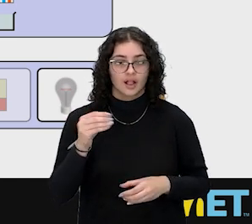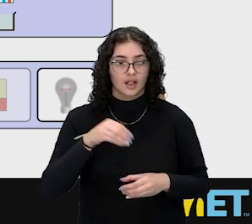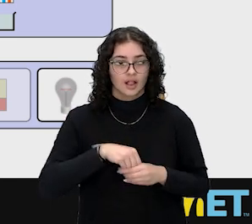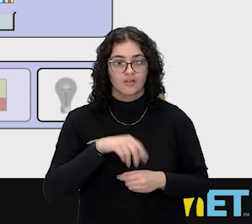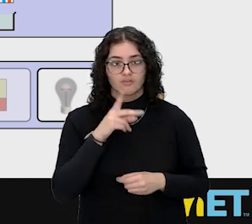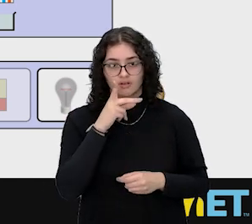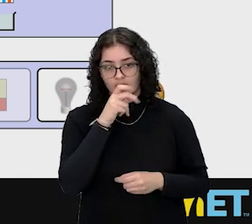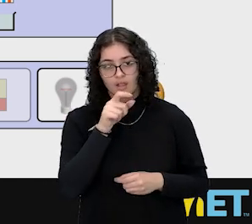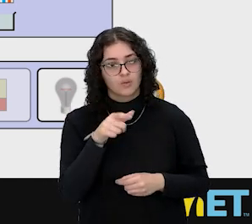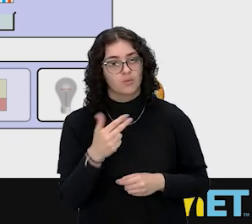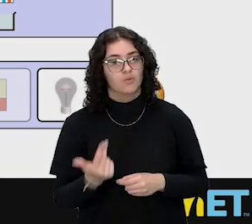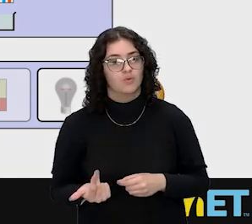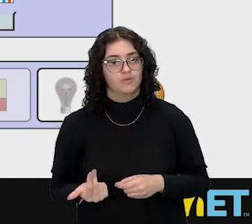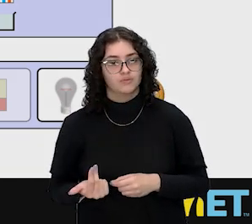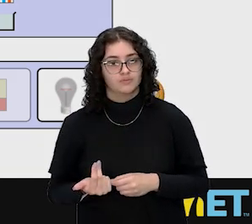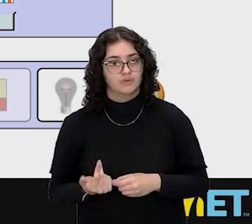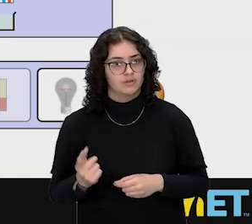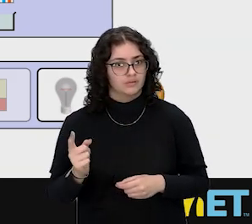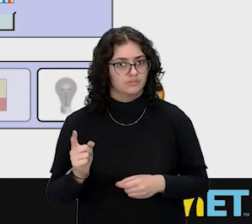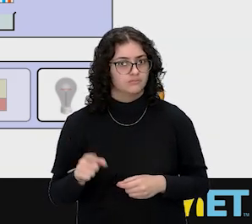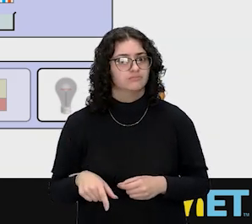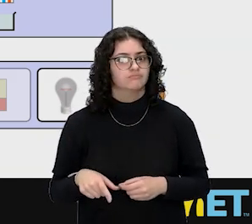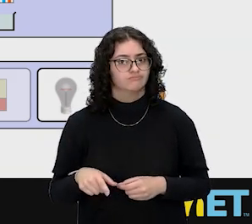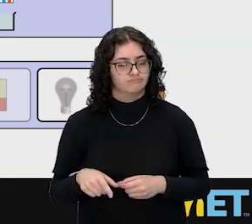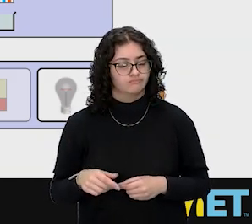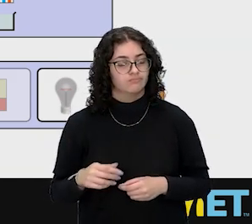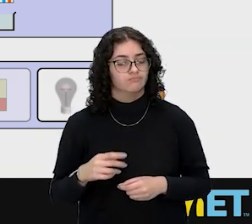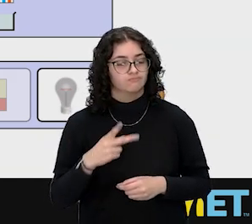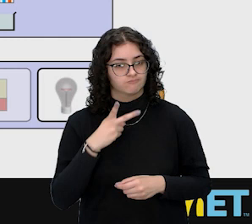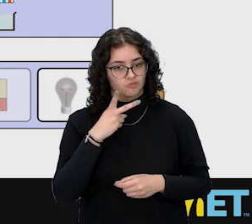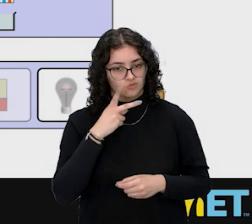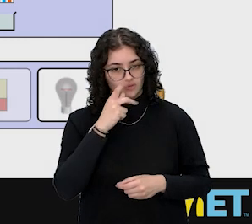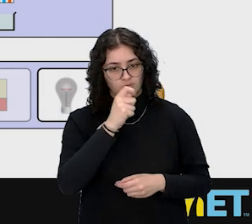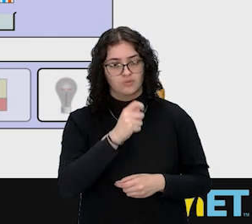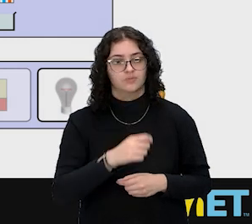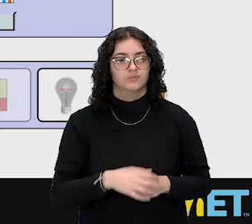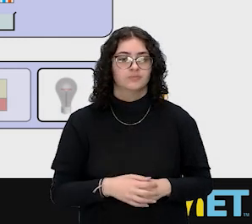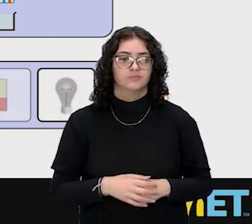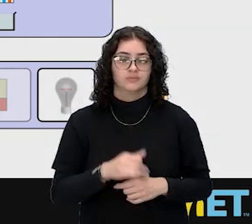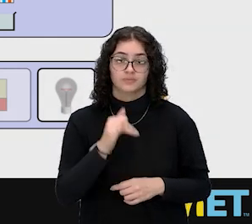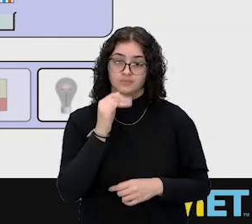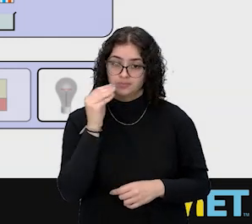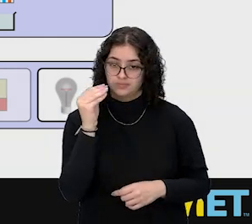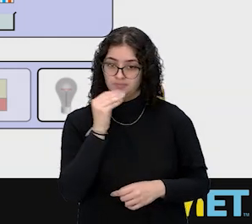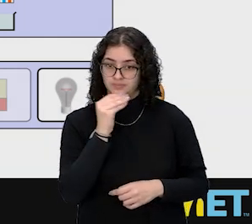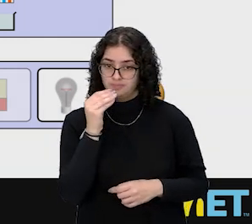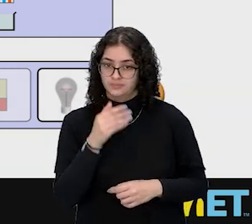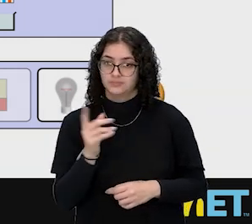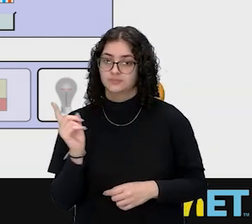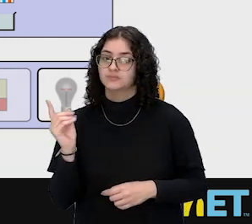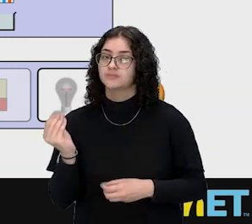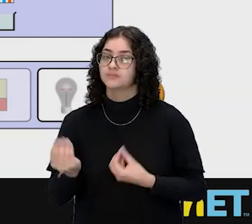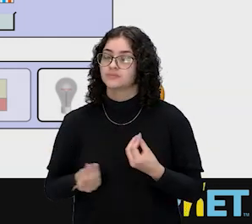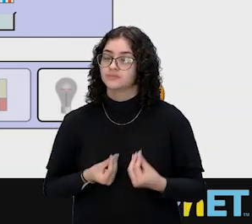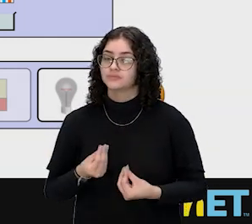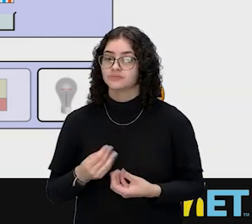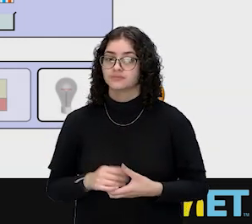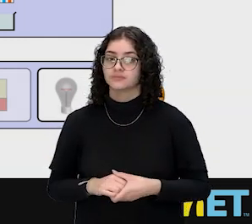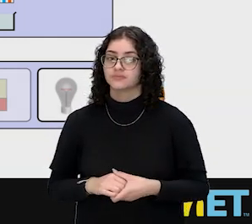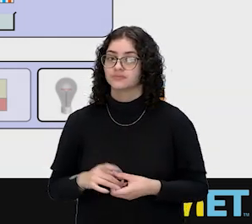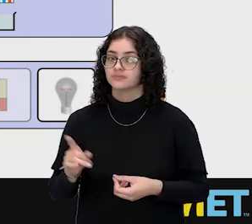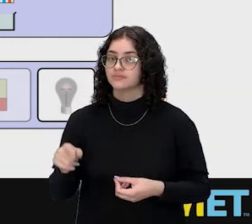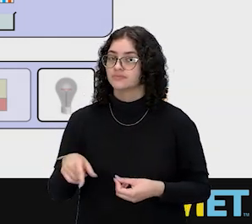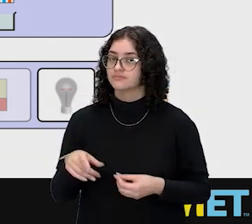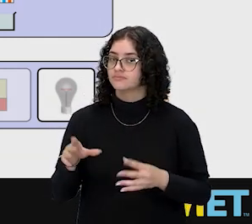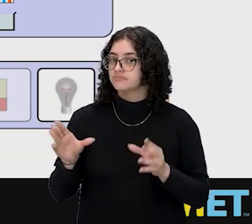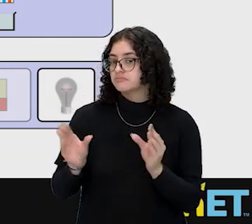igual a do ácido forte, extremamente alta. Agora, se a gente pegar a base fraca, já vou fazer já para a gente comparar,